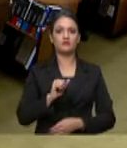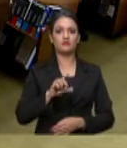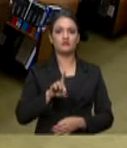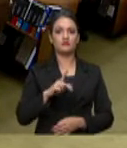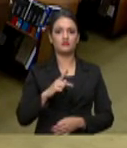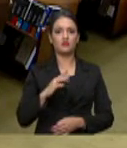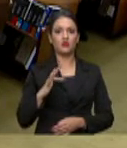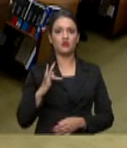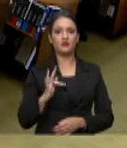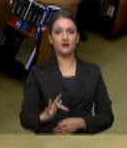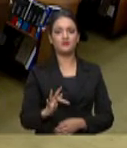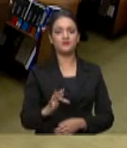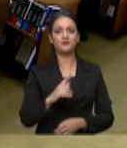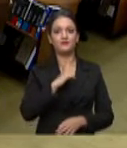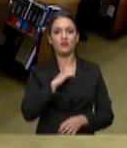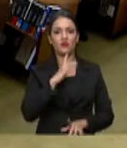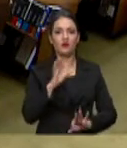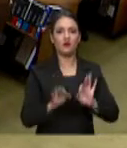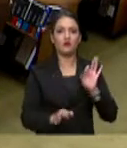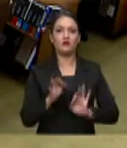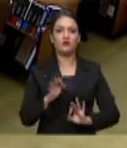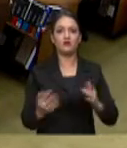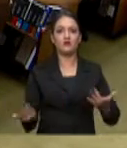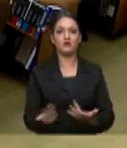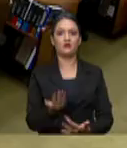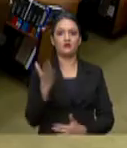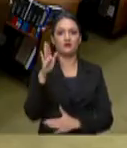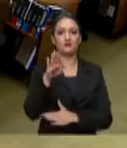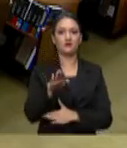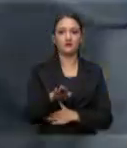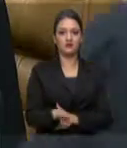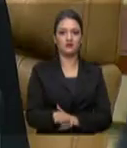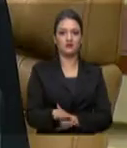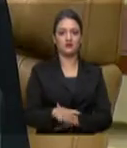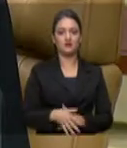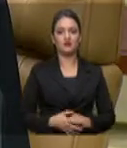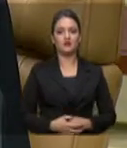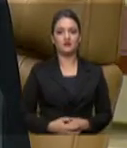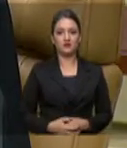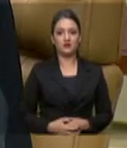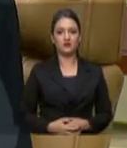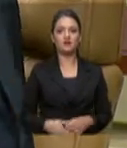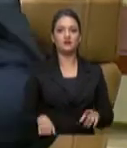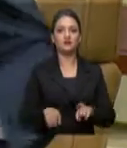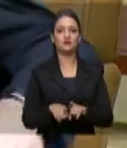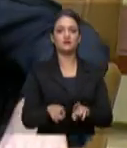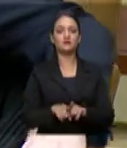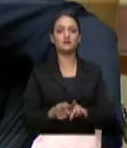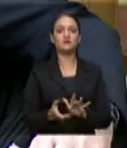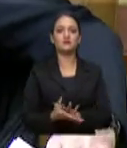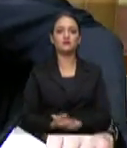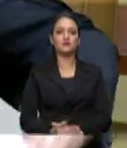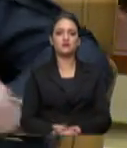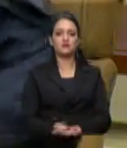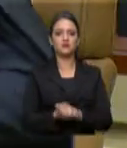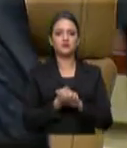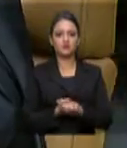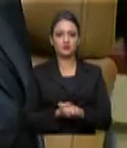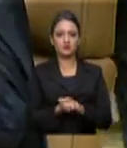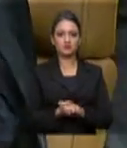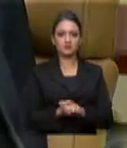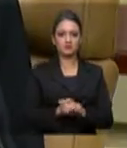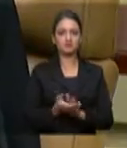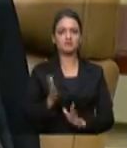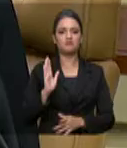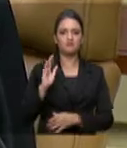está sendo julgada nesta tarde. Na ponta da mesa, à direita. E congratulando-me também com pele clara, cabelos